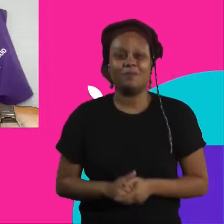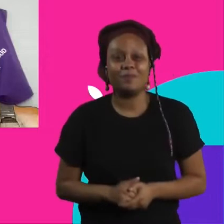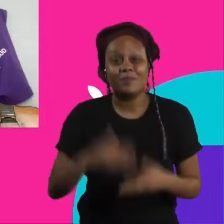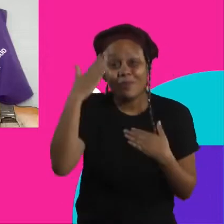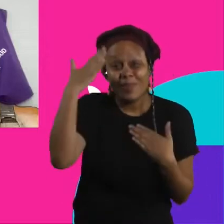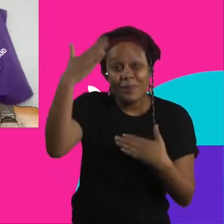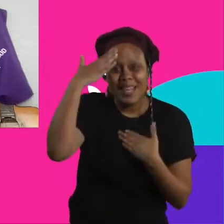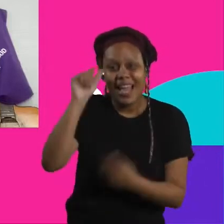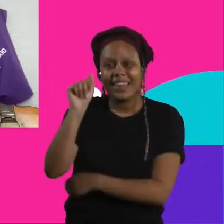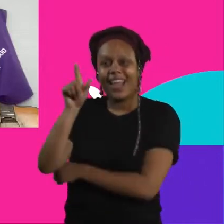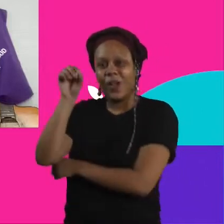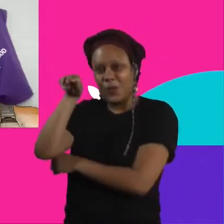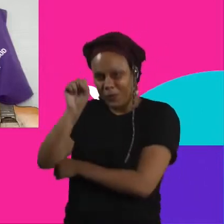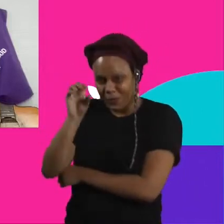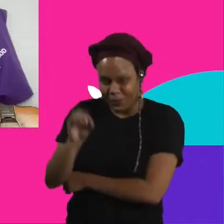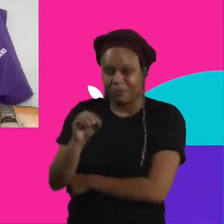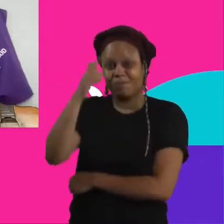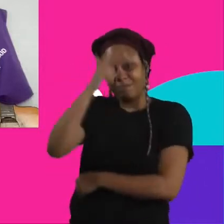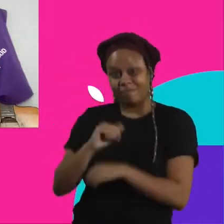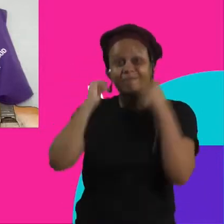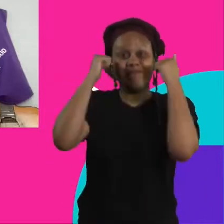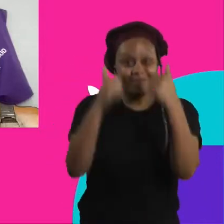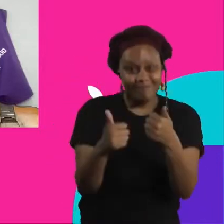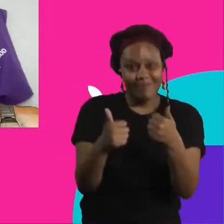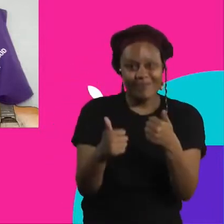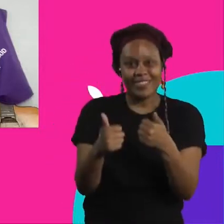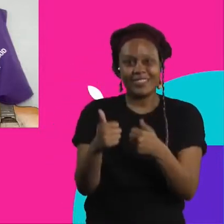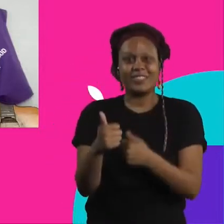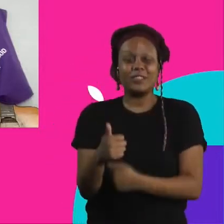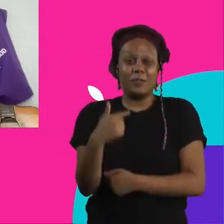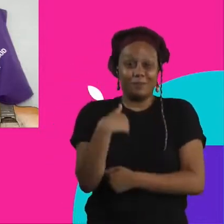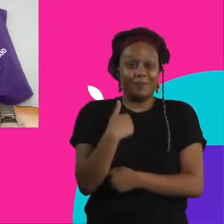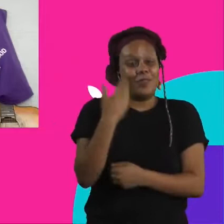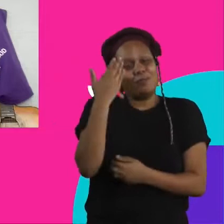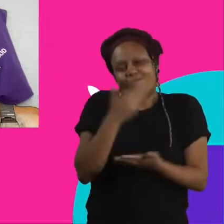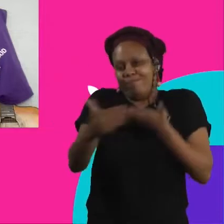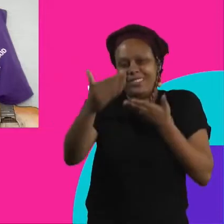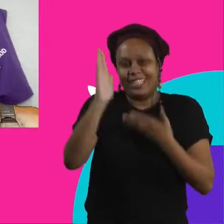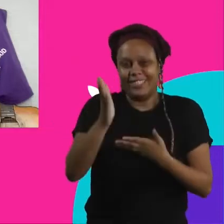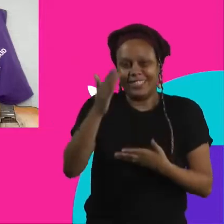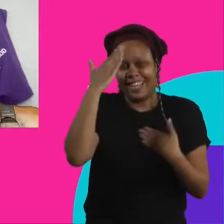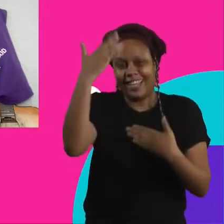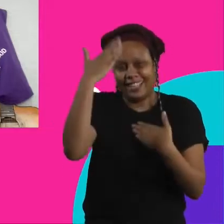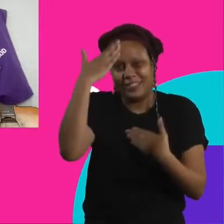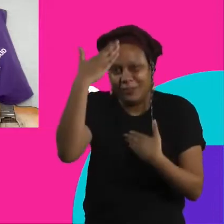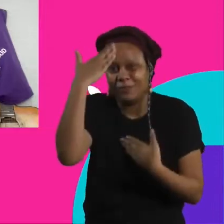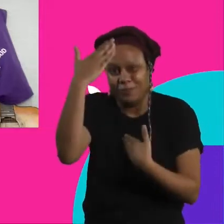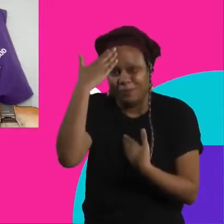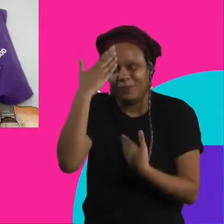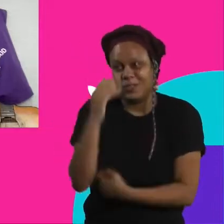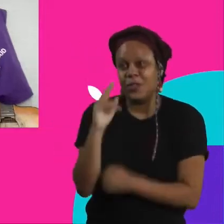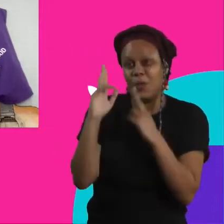Obrigada, Alonso. Tudo bem, pessoal? Quero já começar agradecendo também, expressar aqui minha gratidão igual ao Fausto,